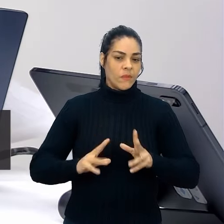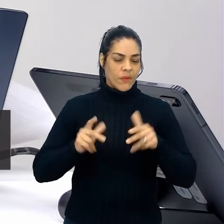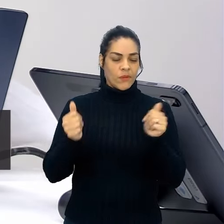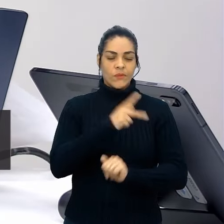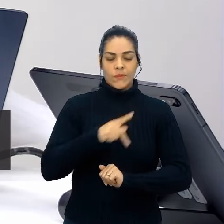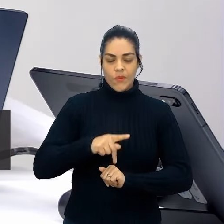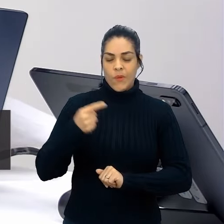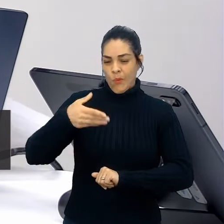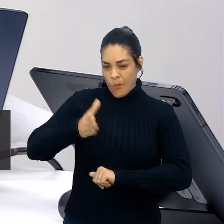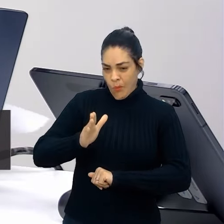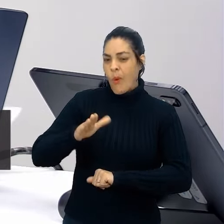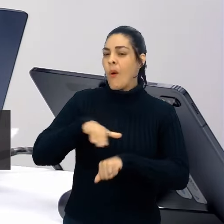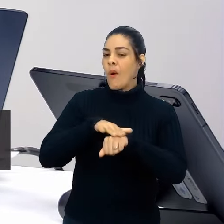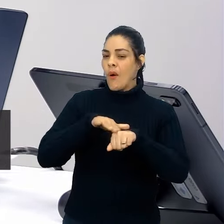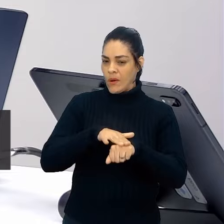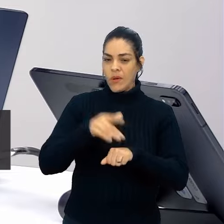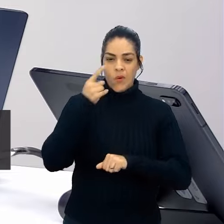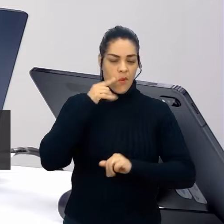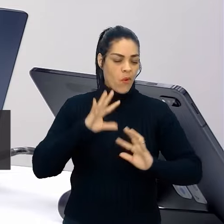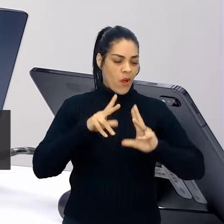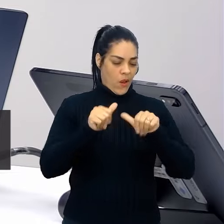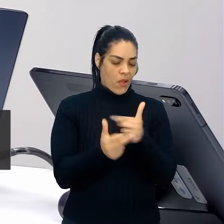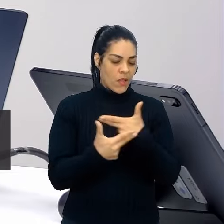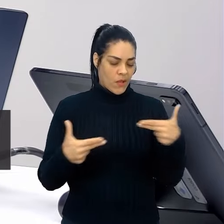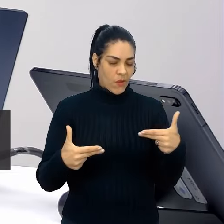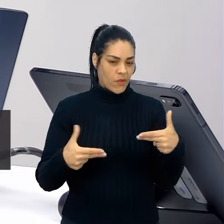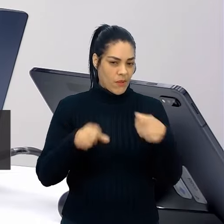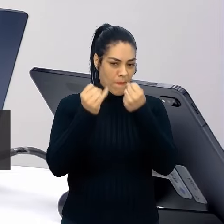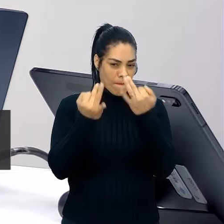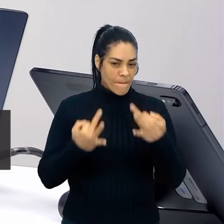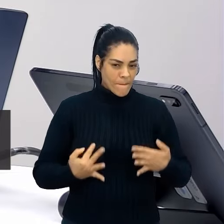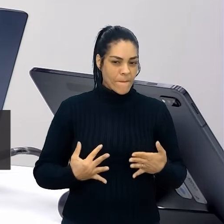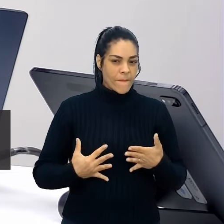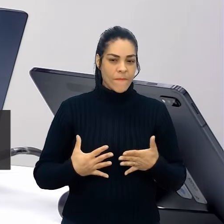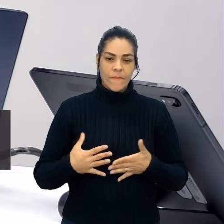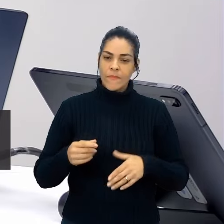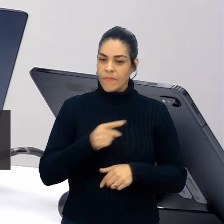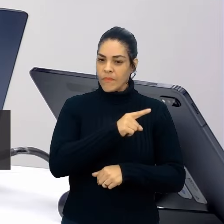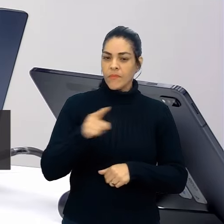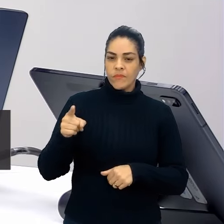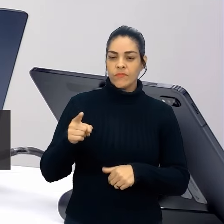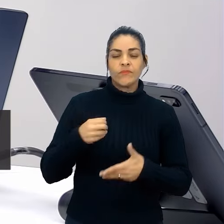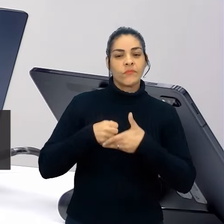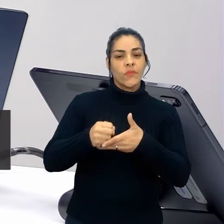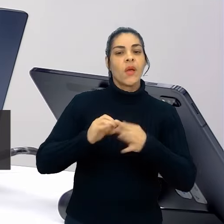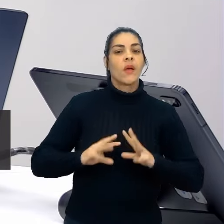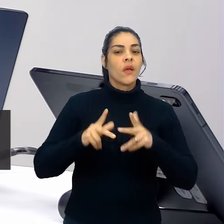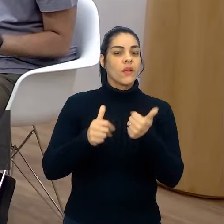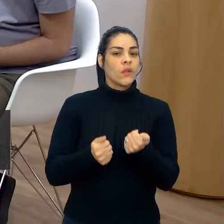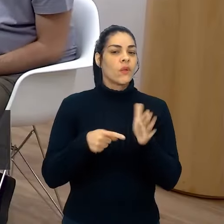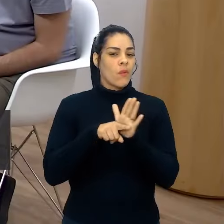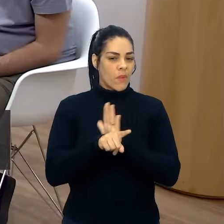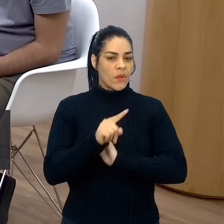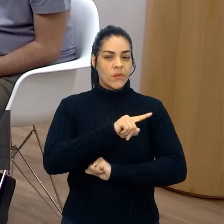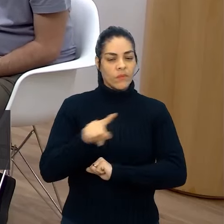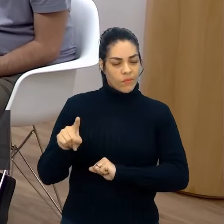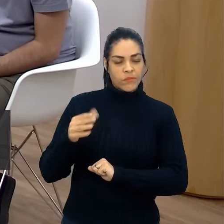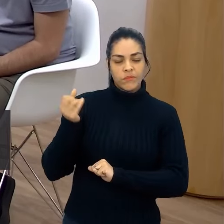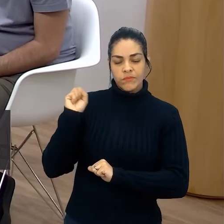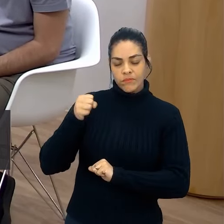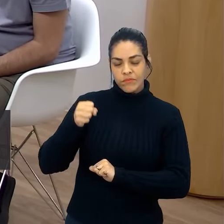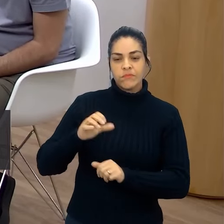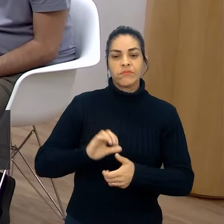conversar lá, eu vou ver toda essa parte aí para vocês. Eu vou levar toda essa... A gente já sai daqui e já vai lá para... Já, conversar. Sim,